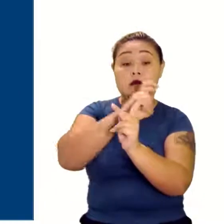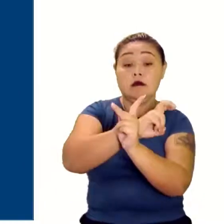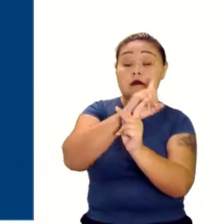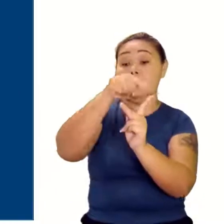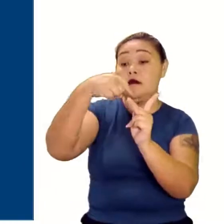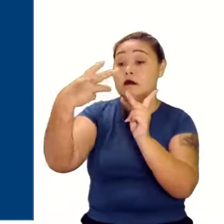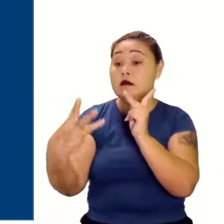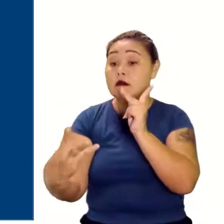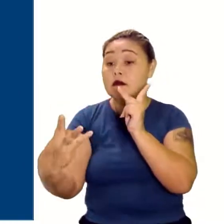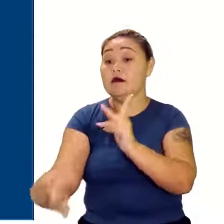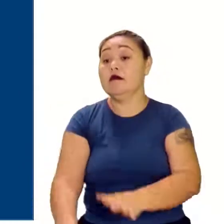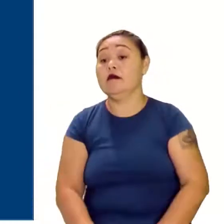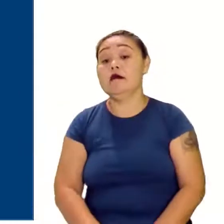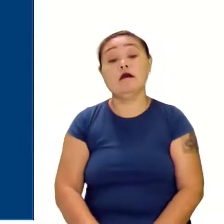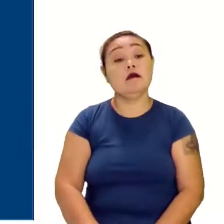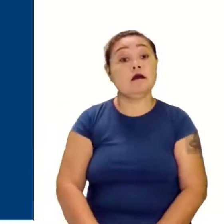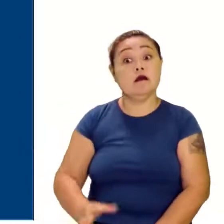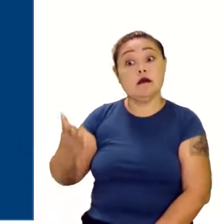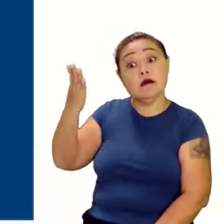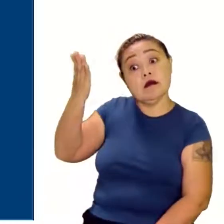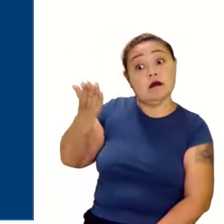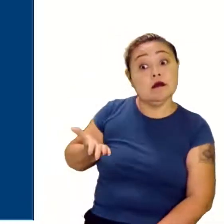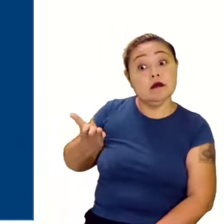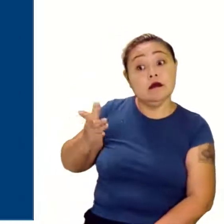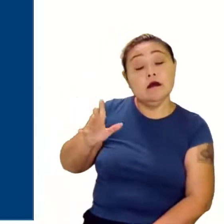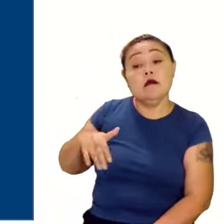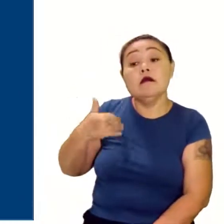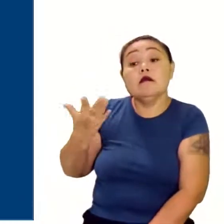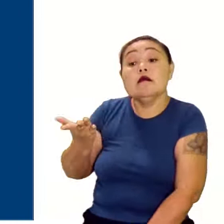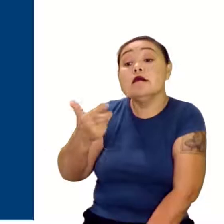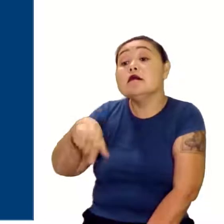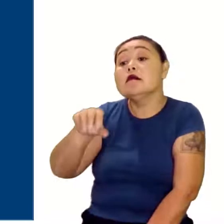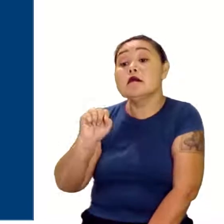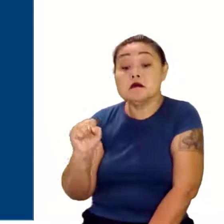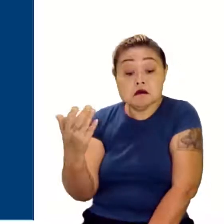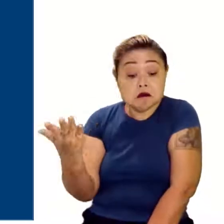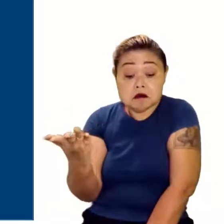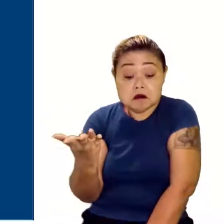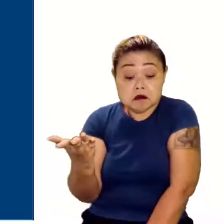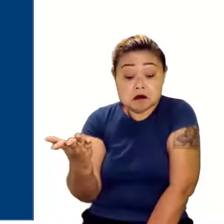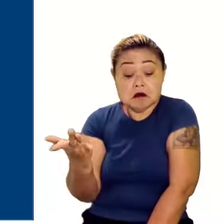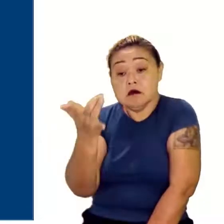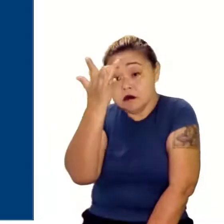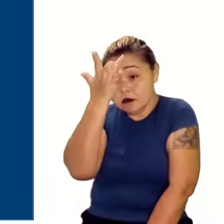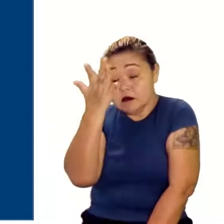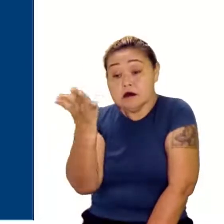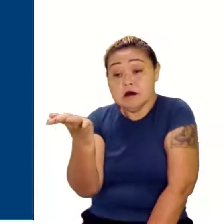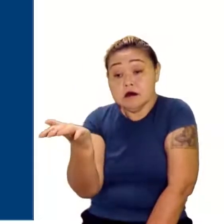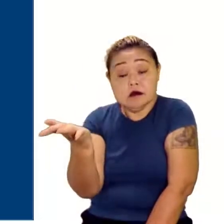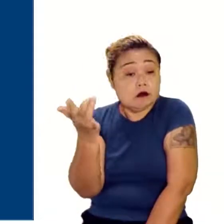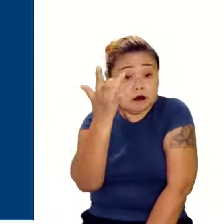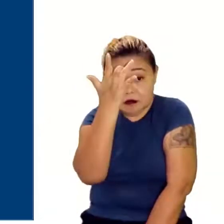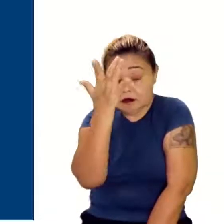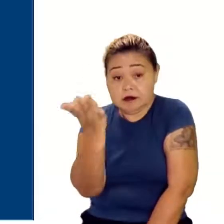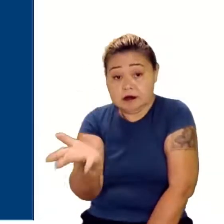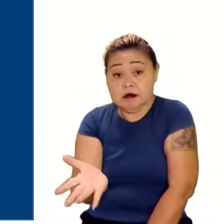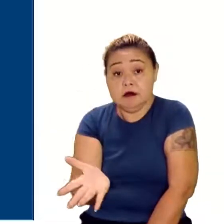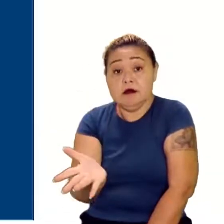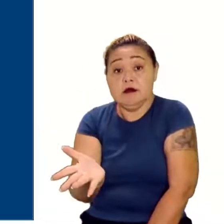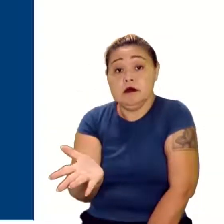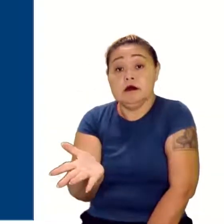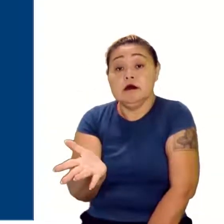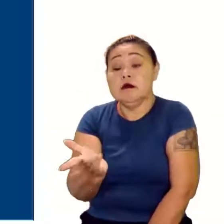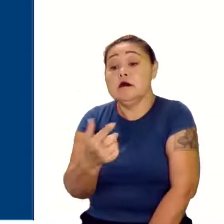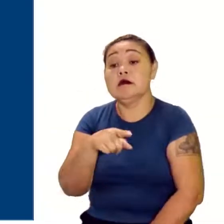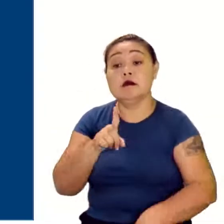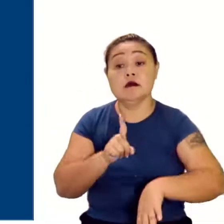menos 5 raiz de 3. E aí, o que pode ser? Essa tá fácil. Essa daqui é 10